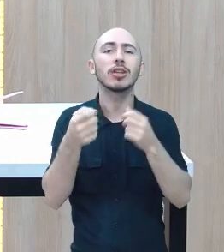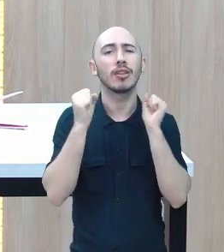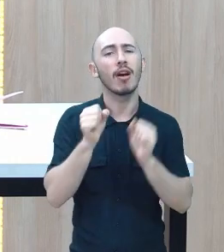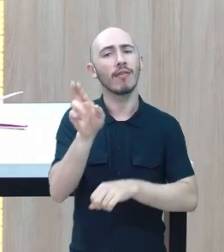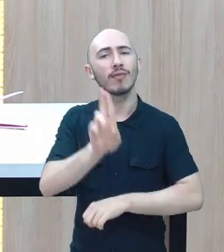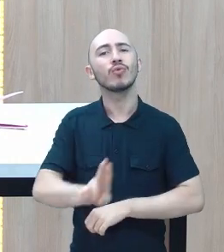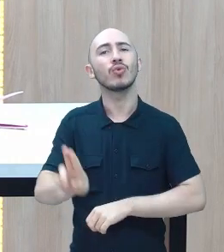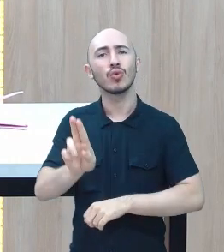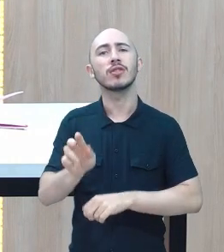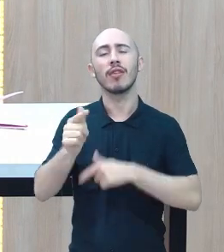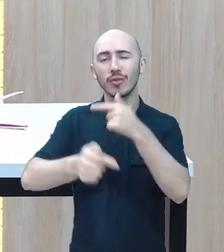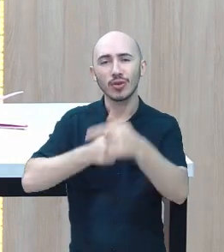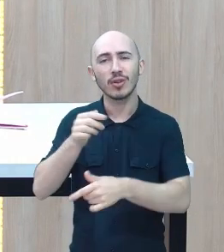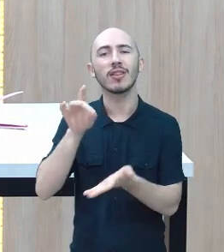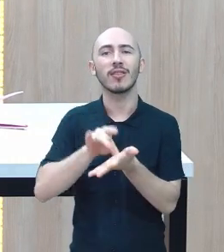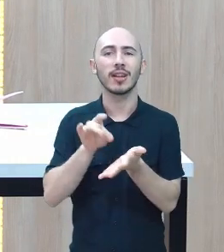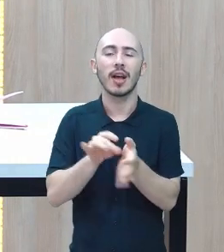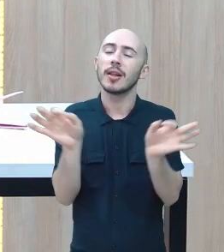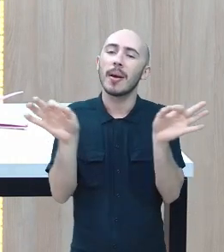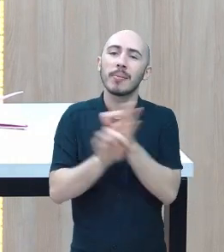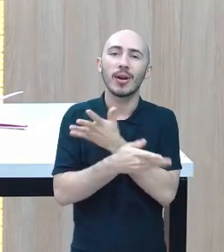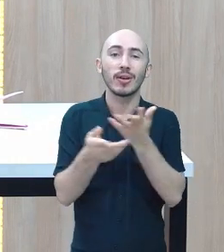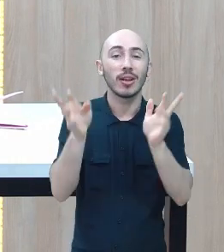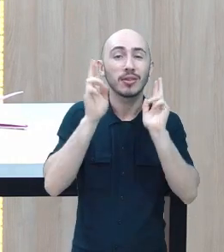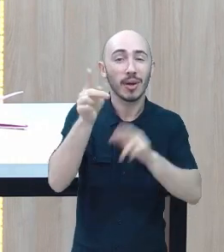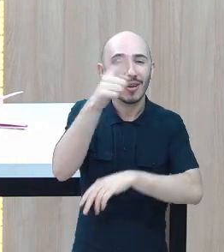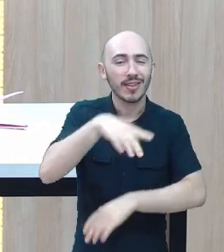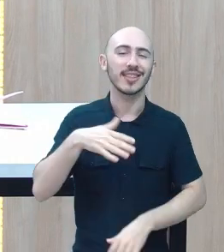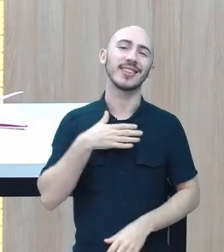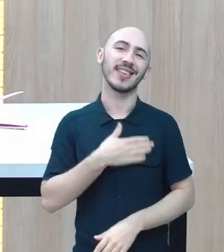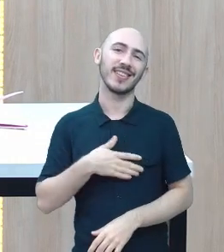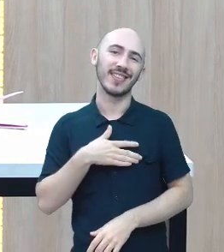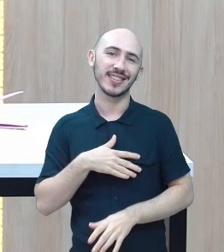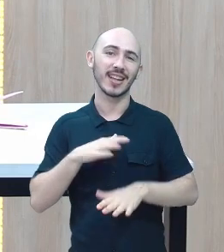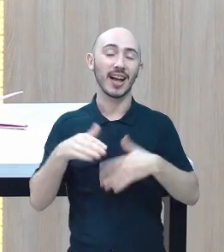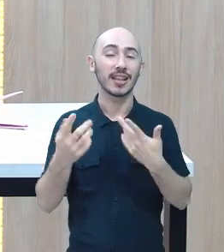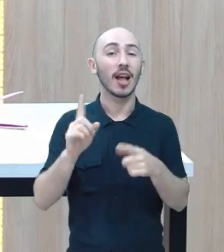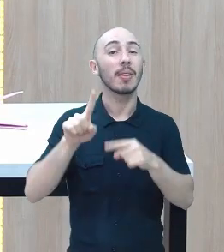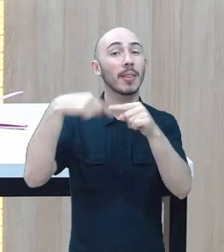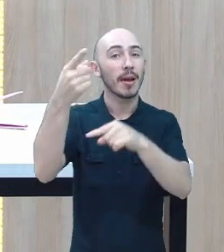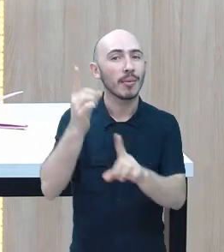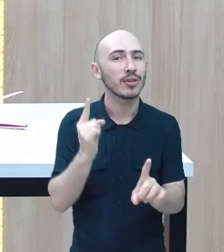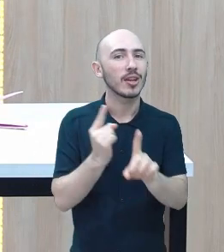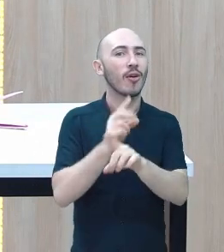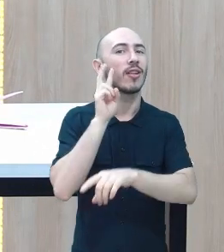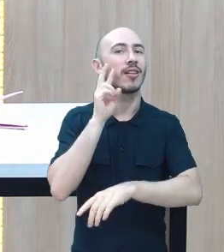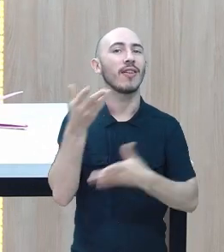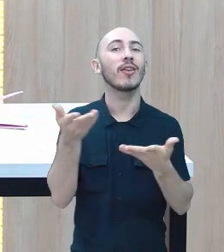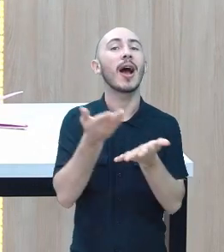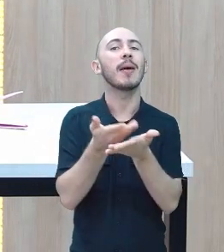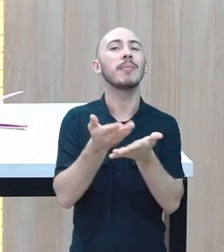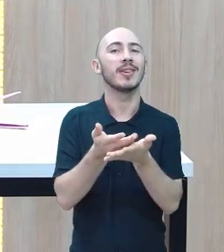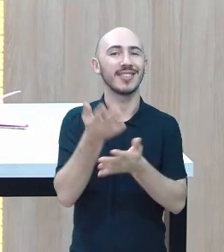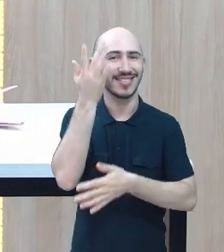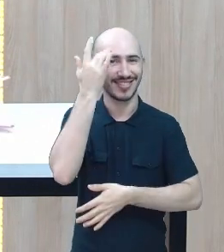gente. Por hoje foi só isso. Eu espero que vocês tenham gostado. E a gente se vê amanhã na nossa